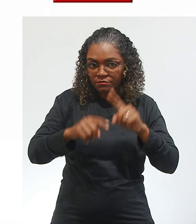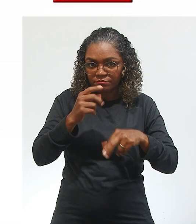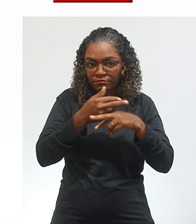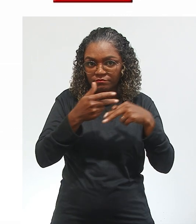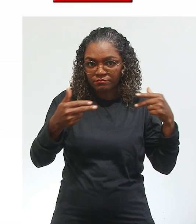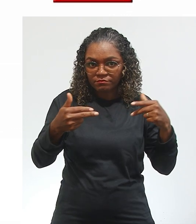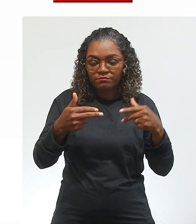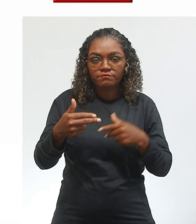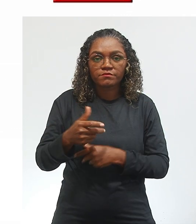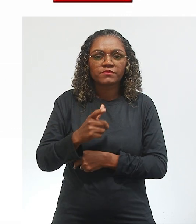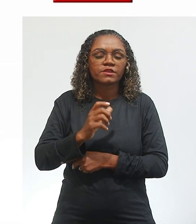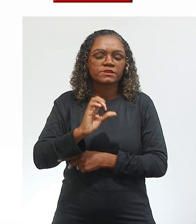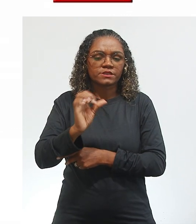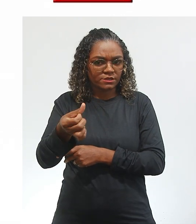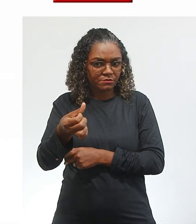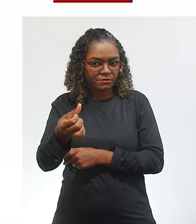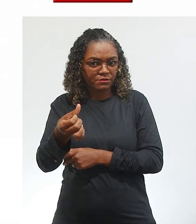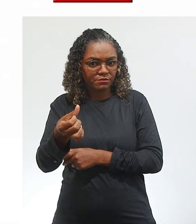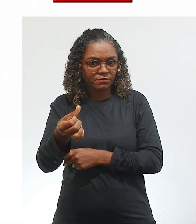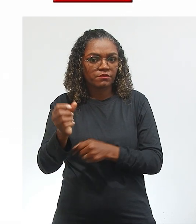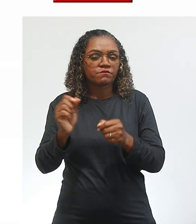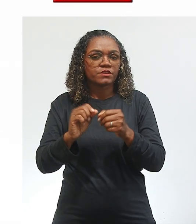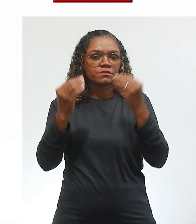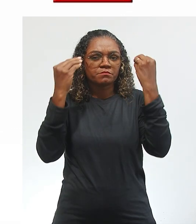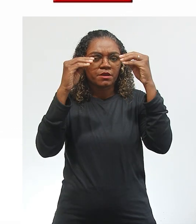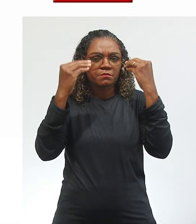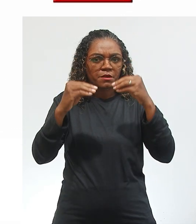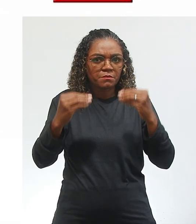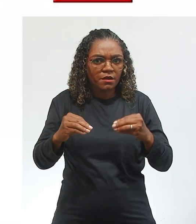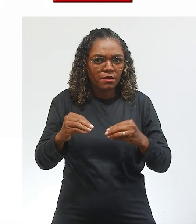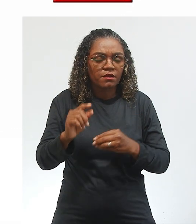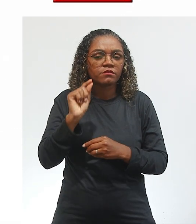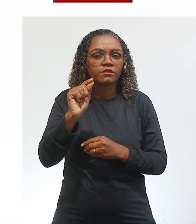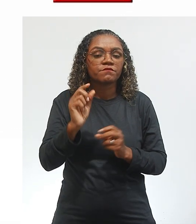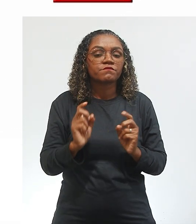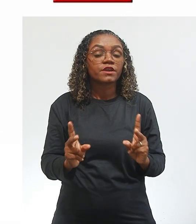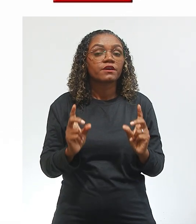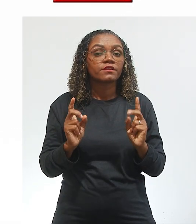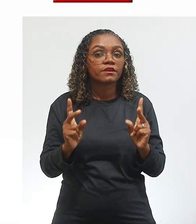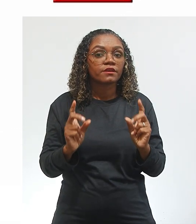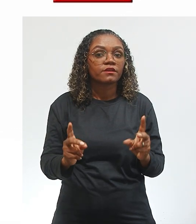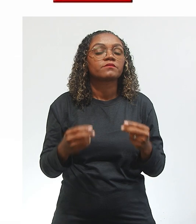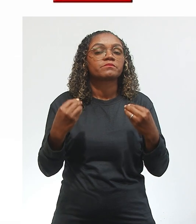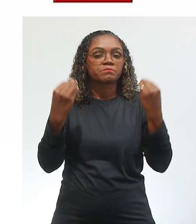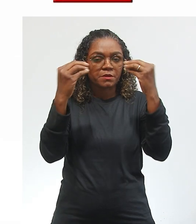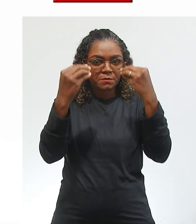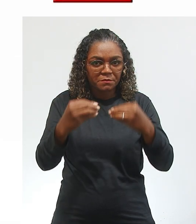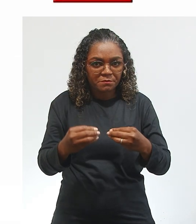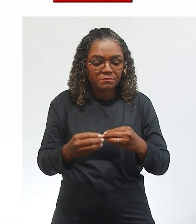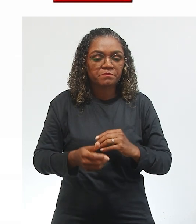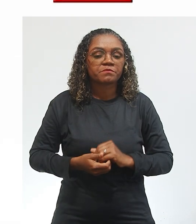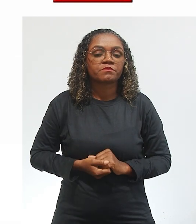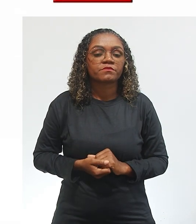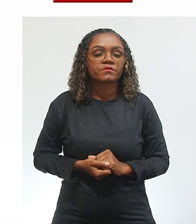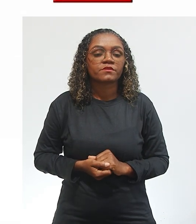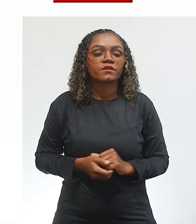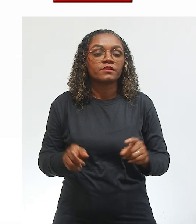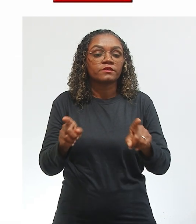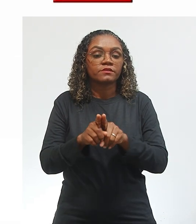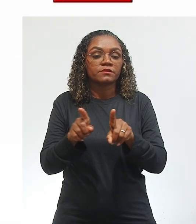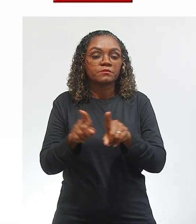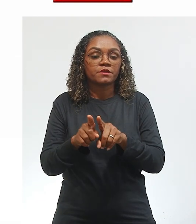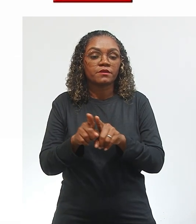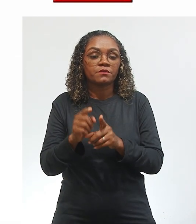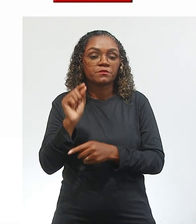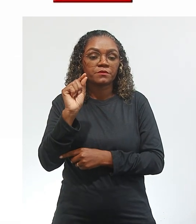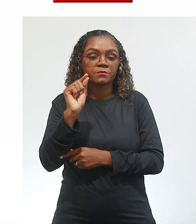de mercadoria, por 6 mil, devo fazer aquele meu lançamento de receita, de vendas. Aqui, o custo da mercadoria da